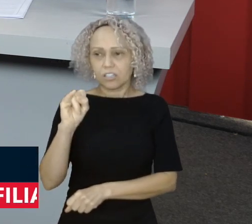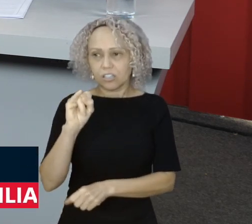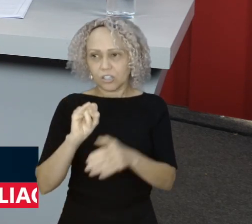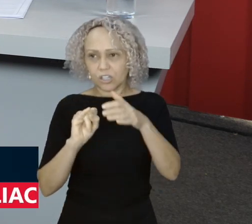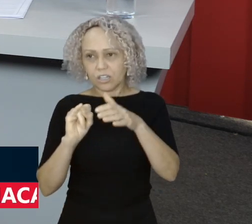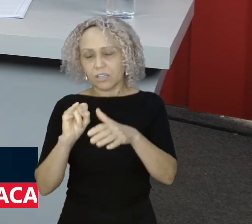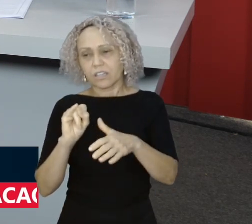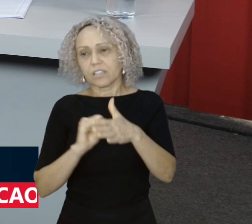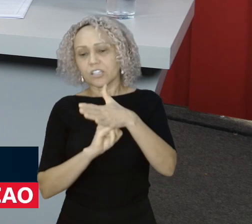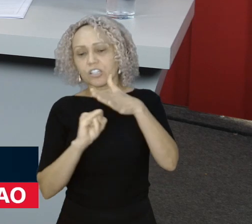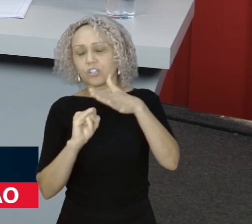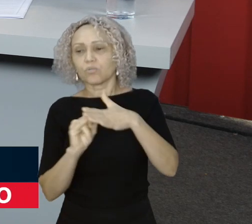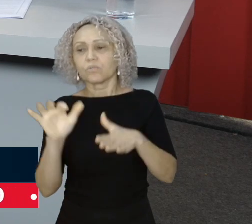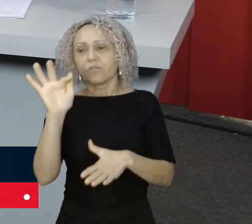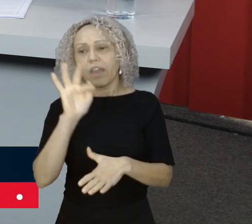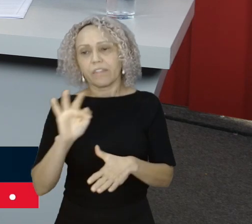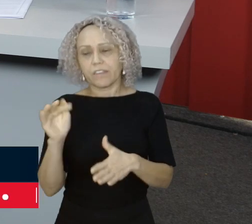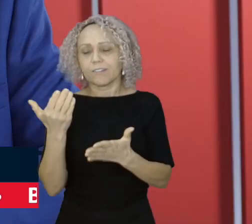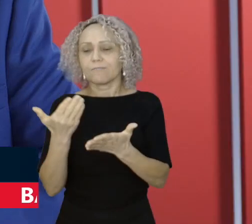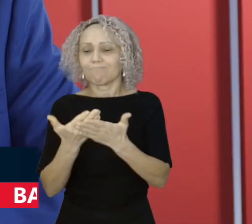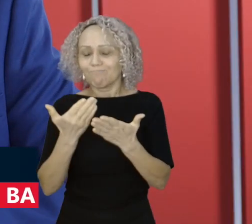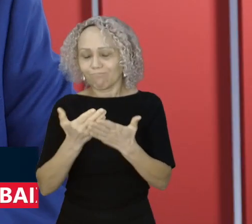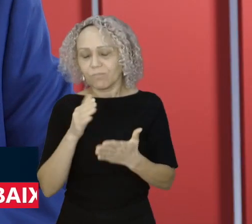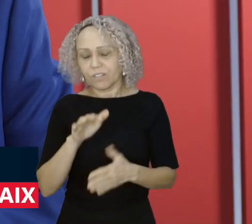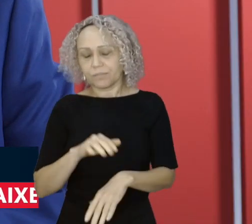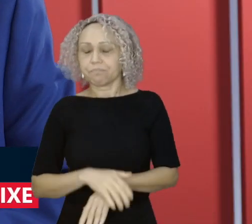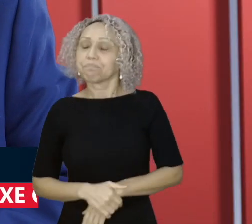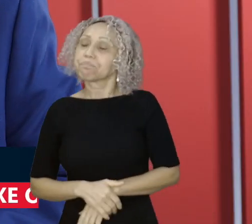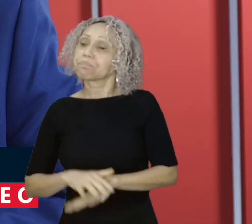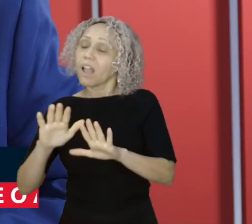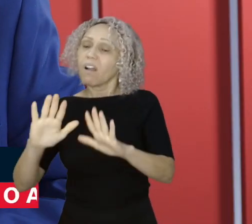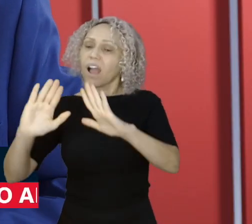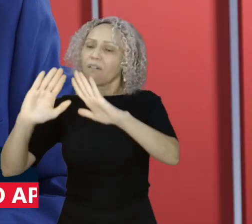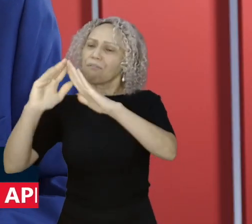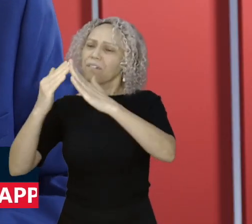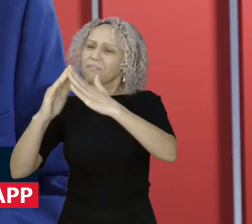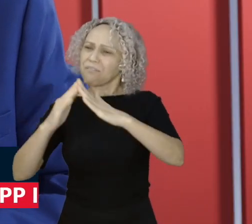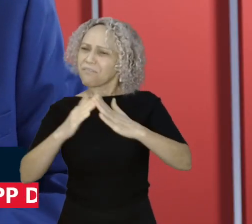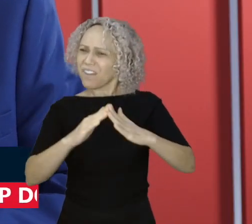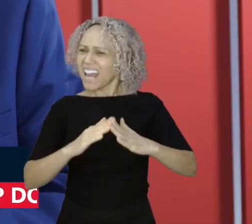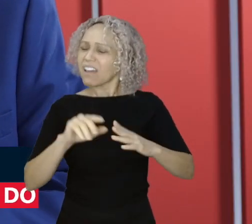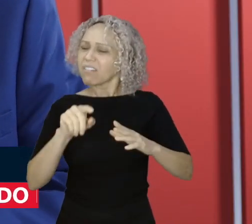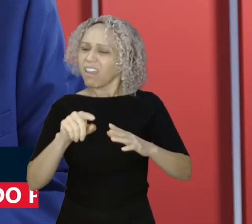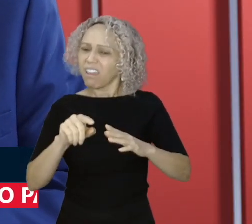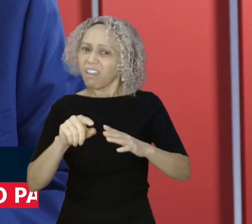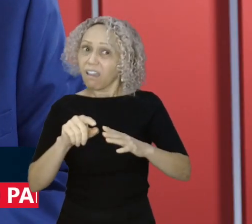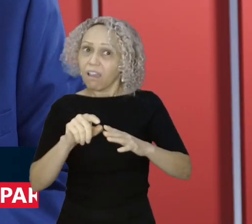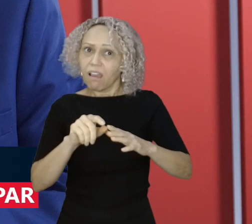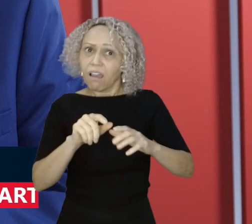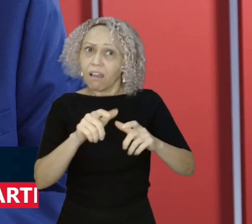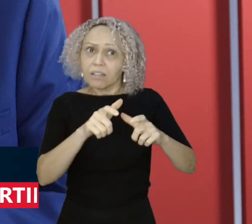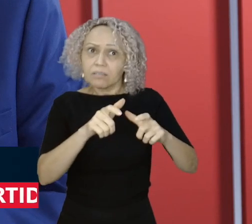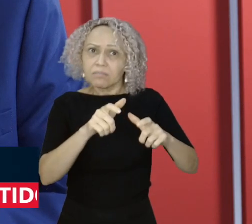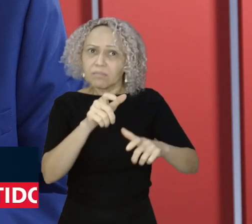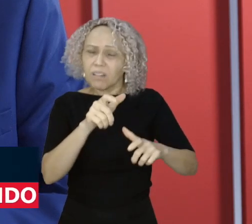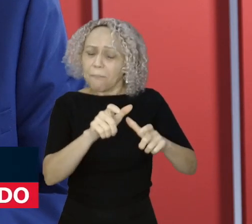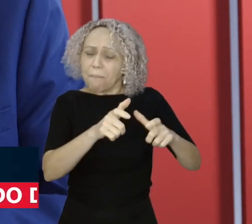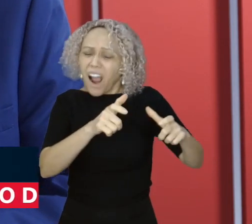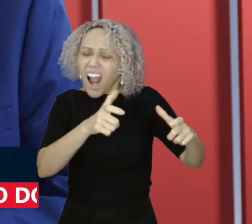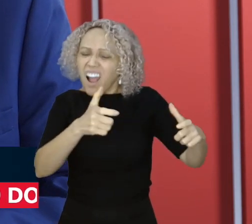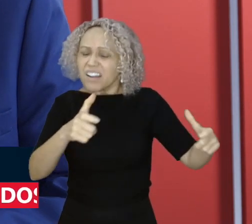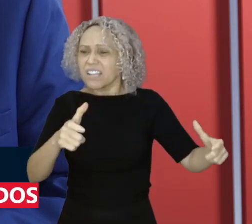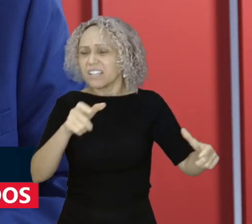A favela, de fato, é um lugar onde a maioria das pessoas empobrecidas vive, e muitas vezes vive com